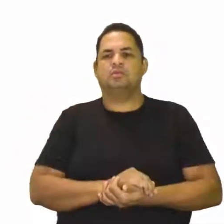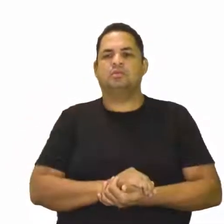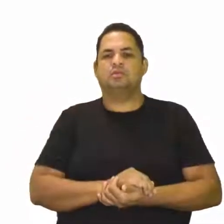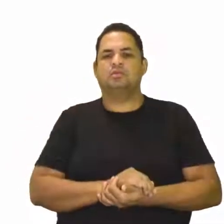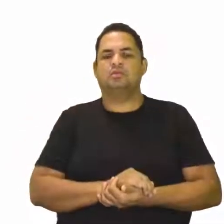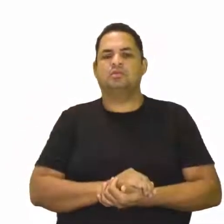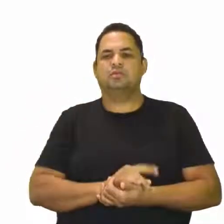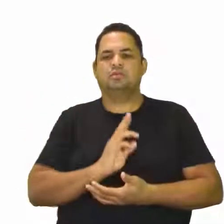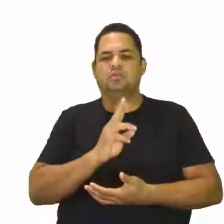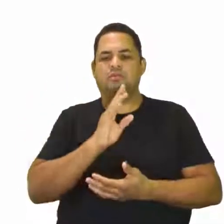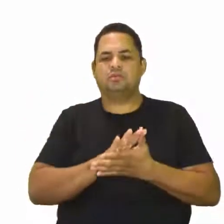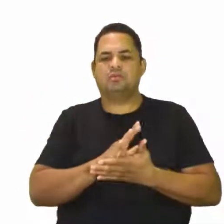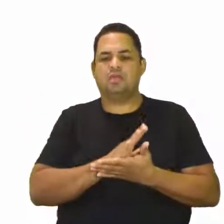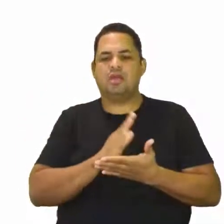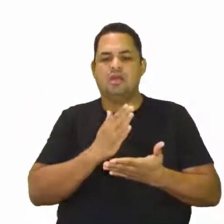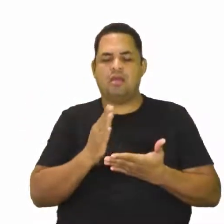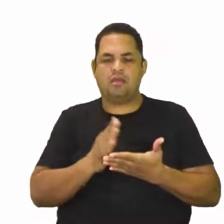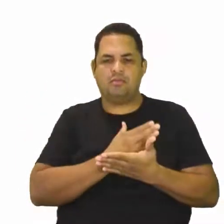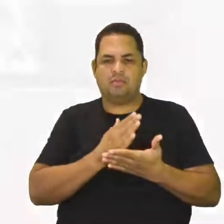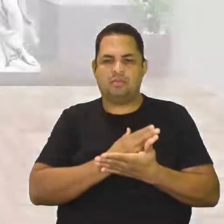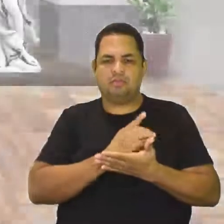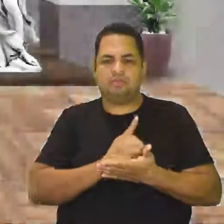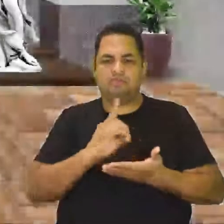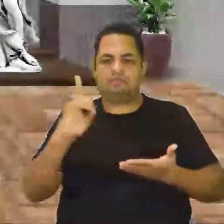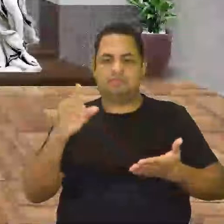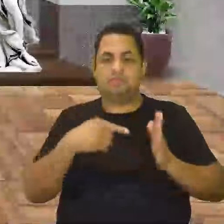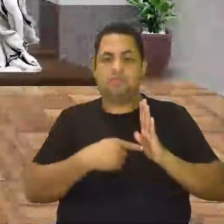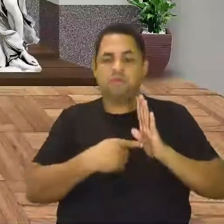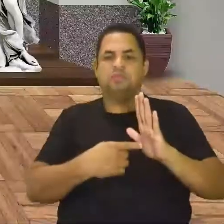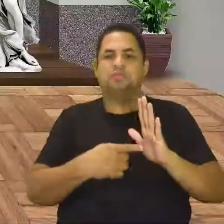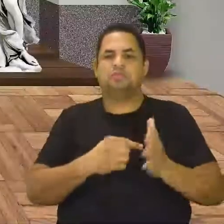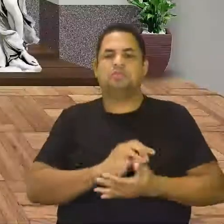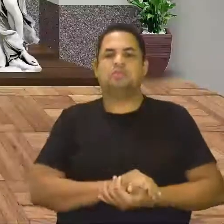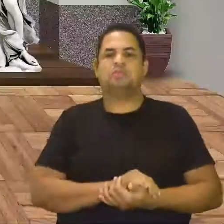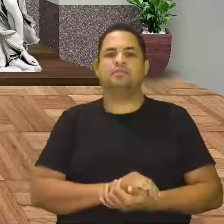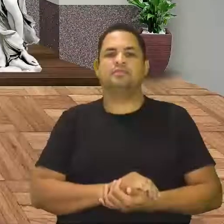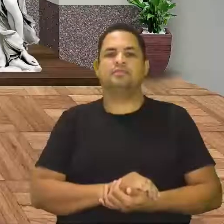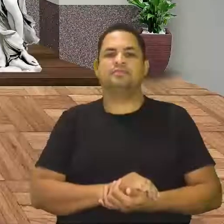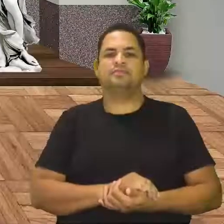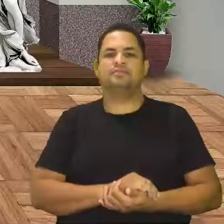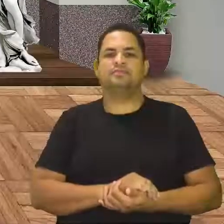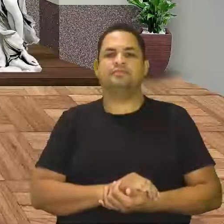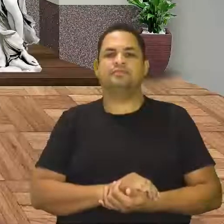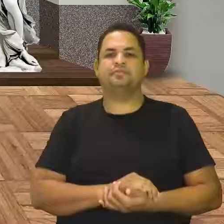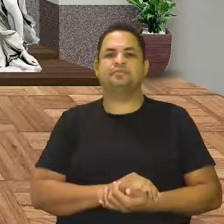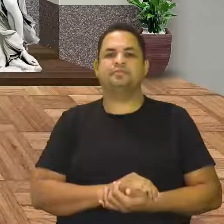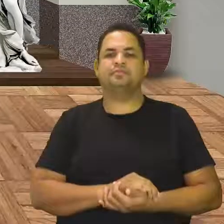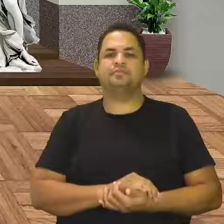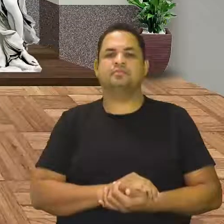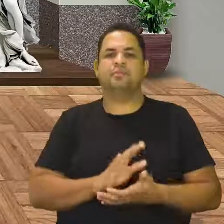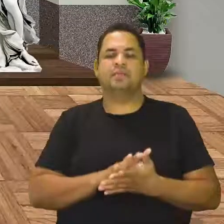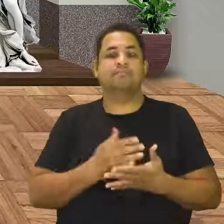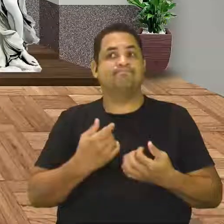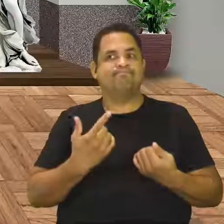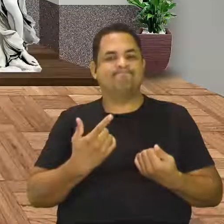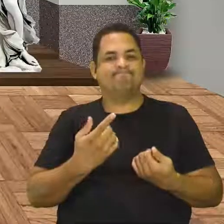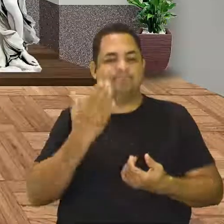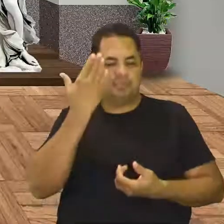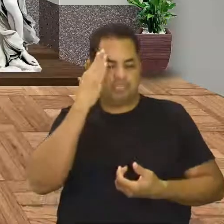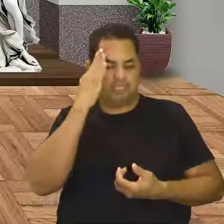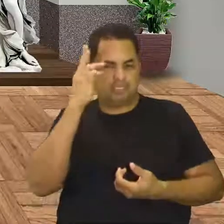durante a Bíblia Sagrada, conforme a Bíblia Sagrada. Então, por isso que para entender